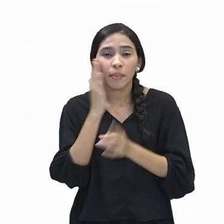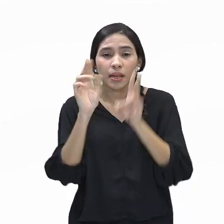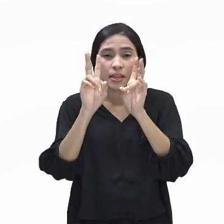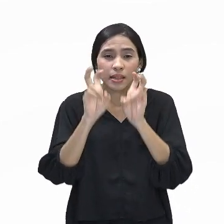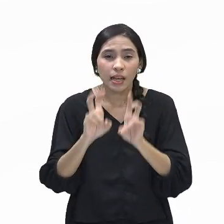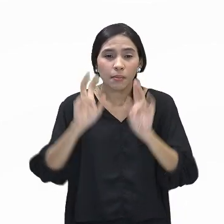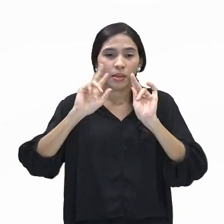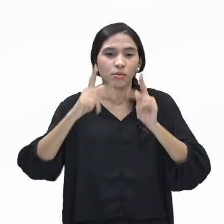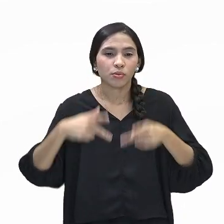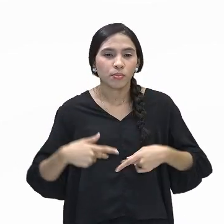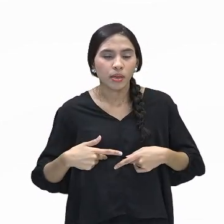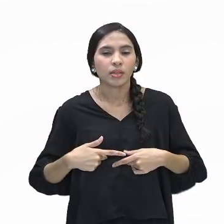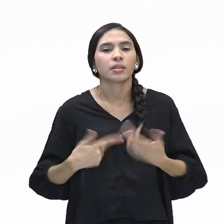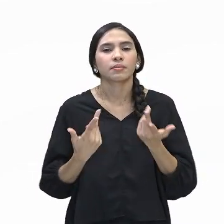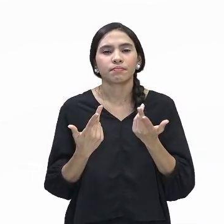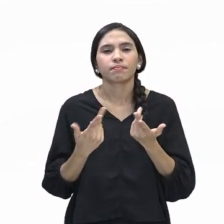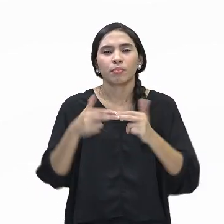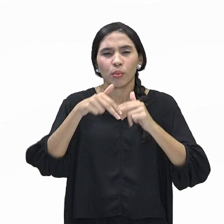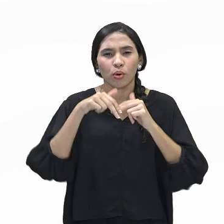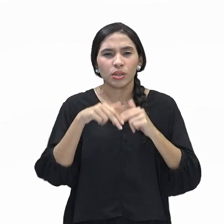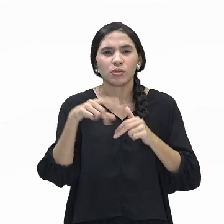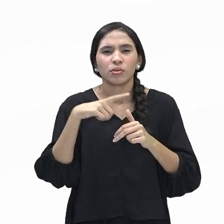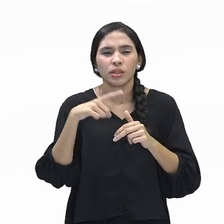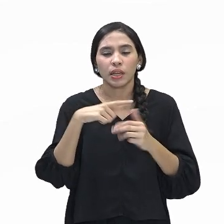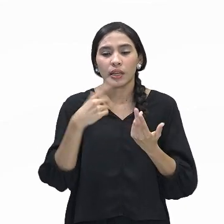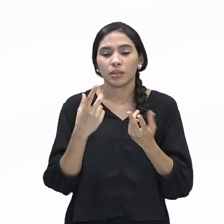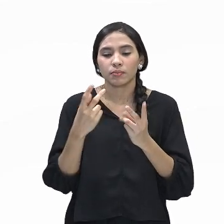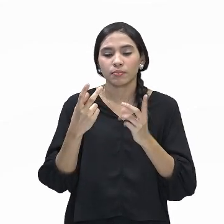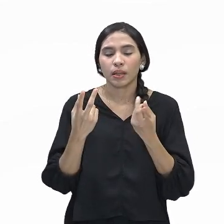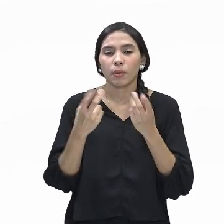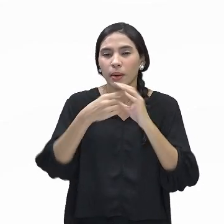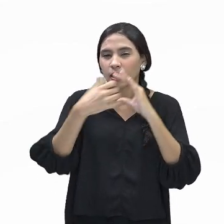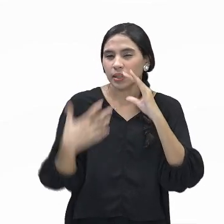é mais íntima, psicológica e